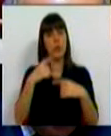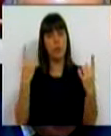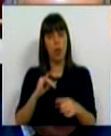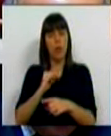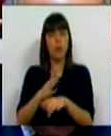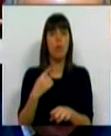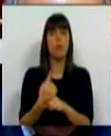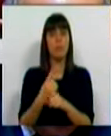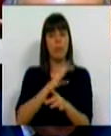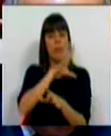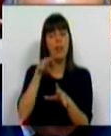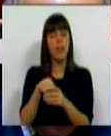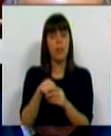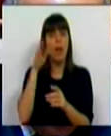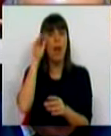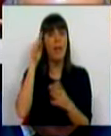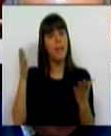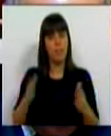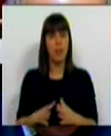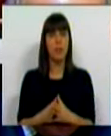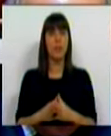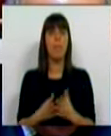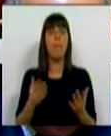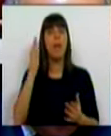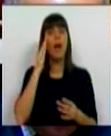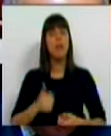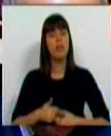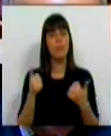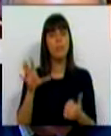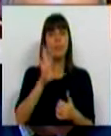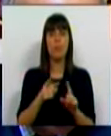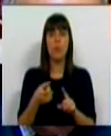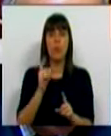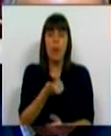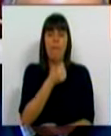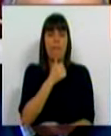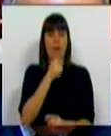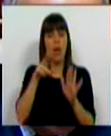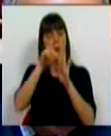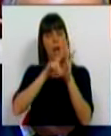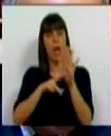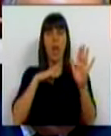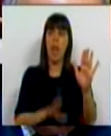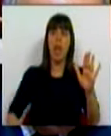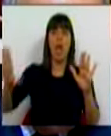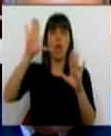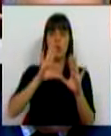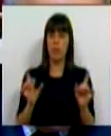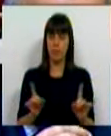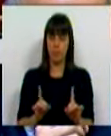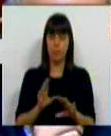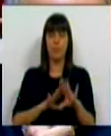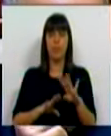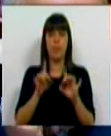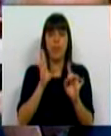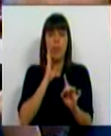espetáculos, também envolvendo animais. Acho que a melhor forma não é estipular uma regra nacional, é